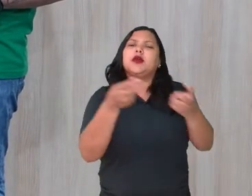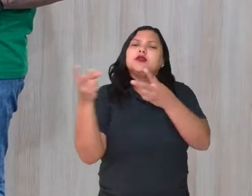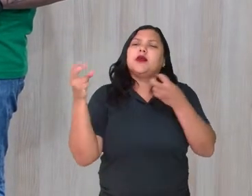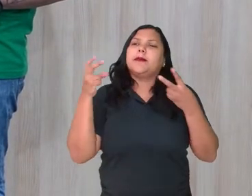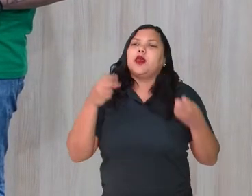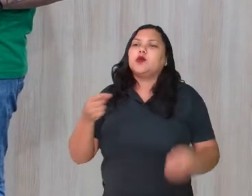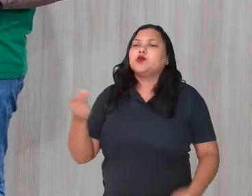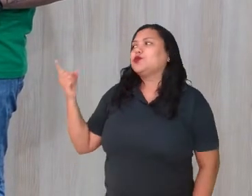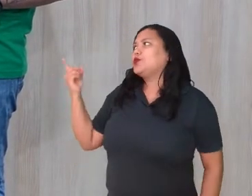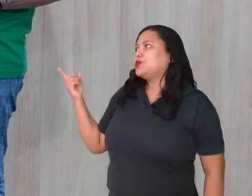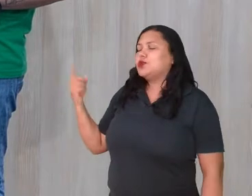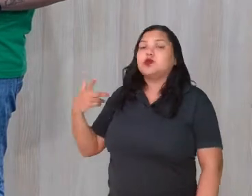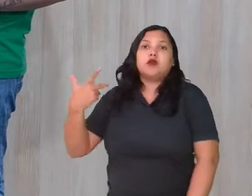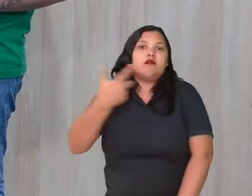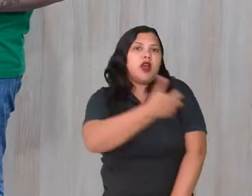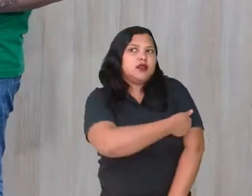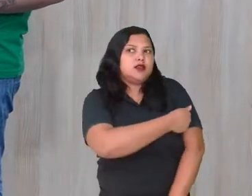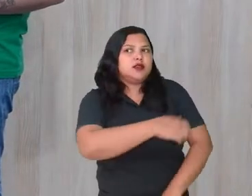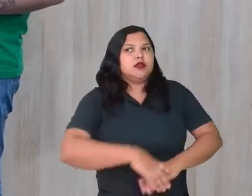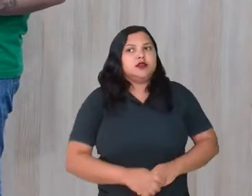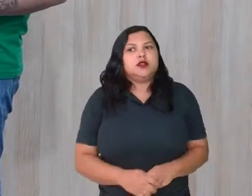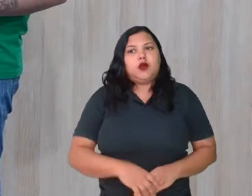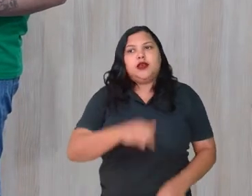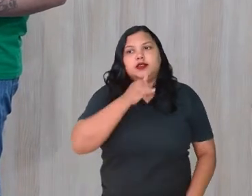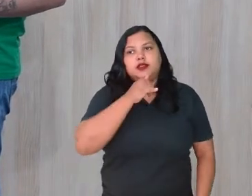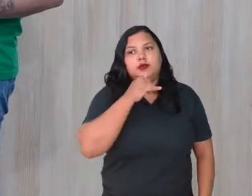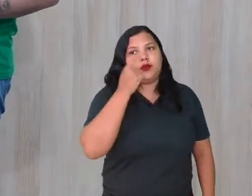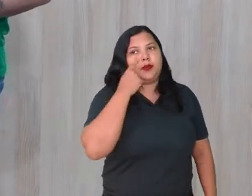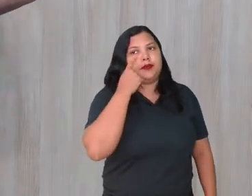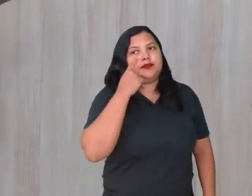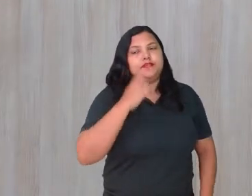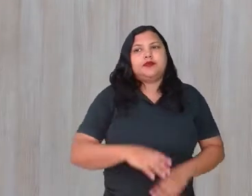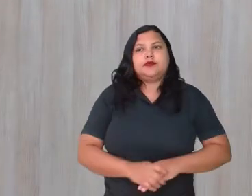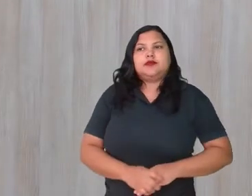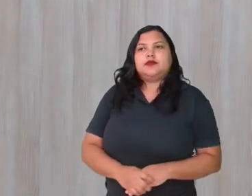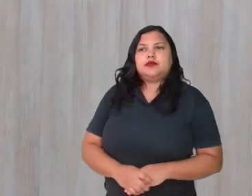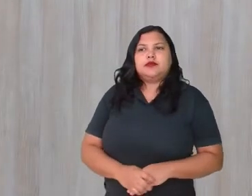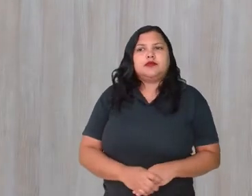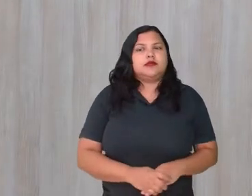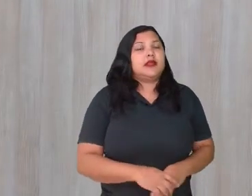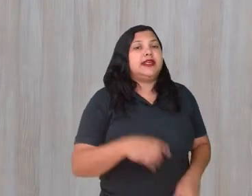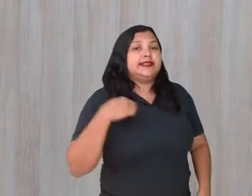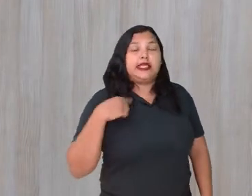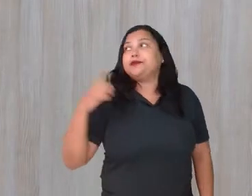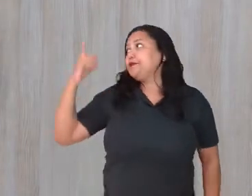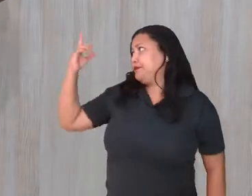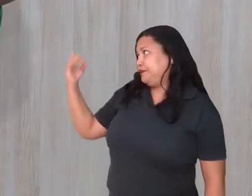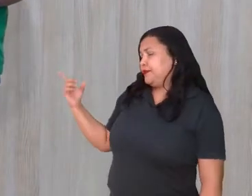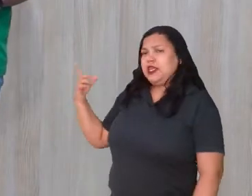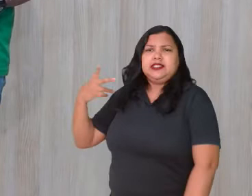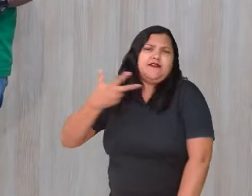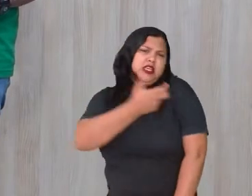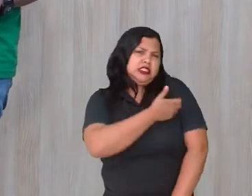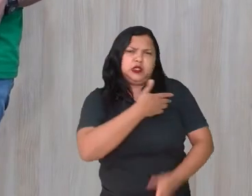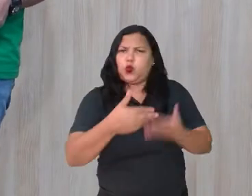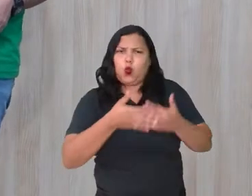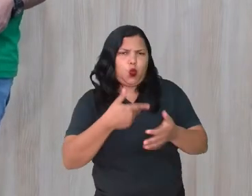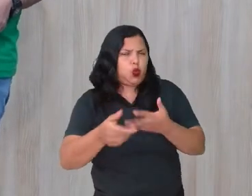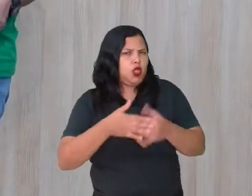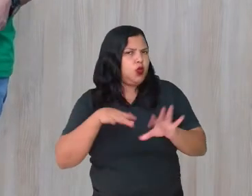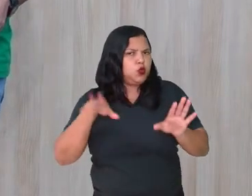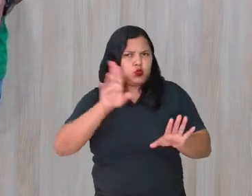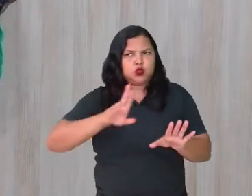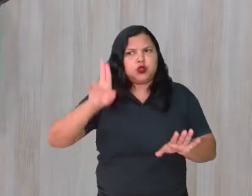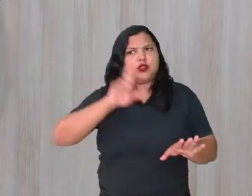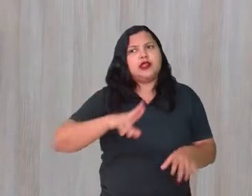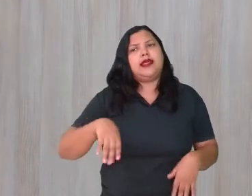também com a questão da vacina, né? Ou seja, a gente pode pegar, por exemplo, de que essa vacina hipotética que eu estou trazendo